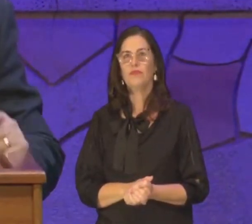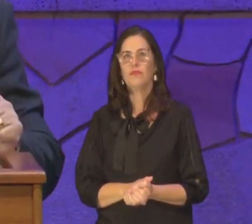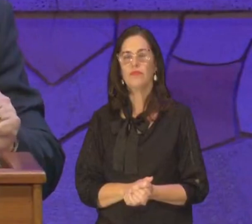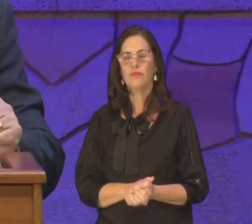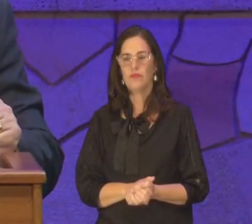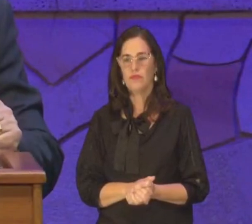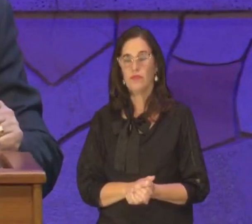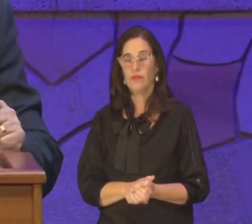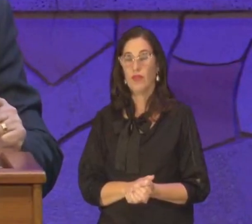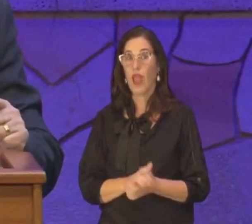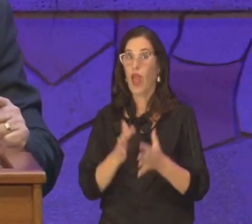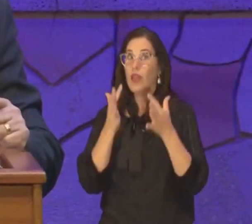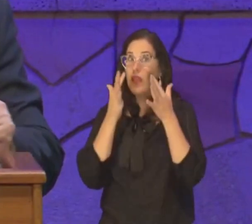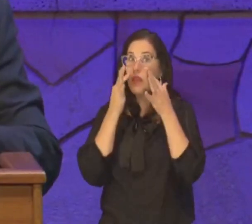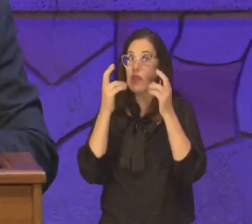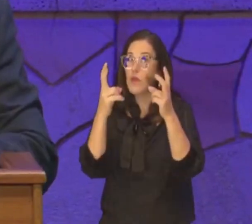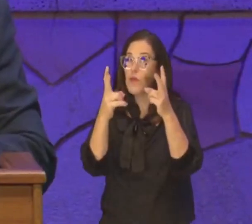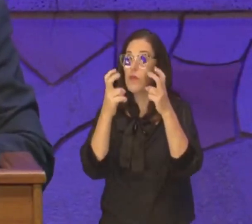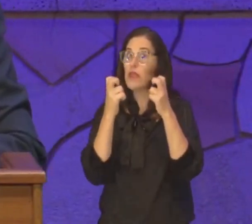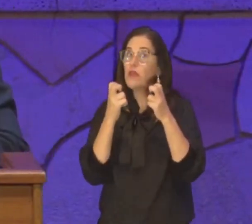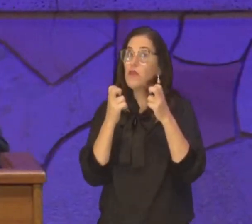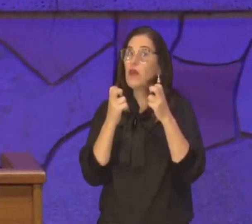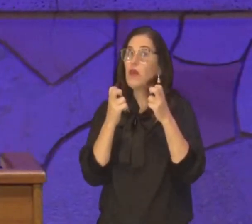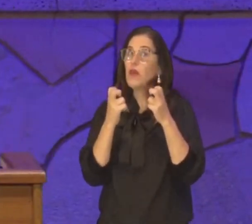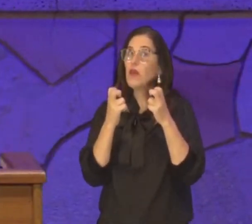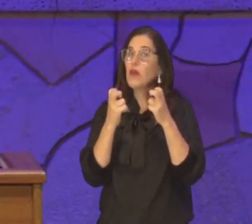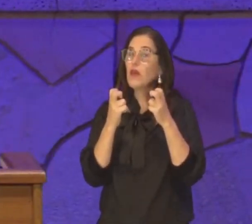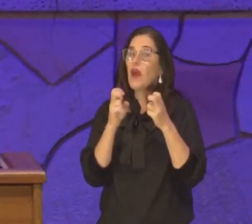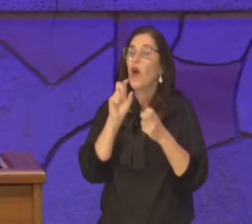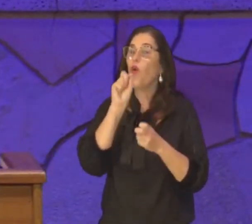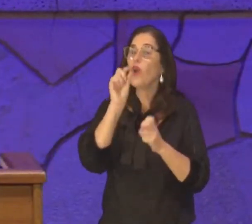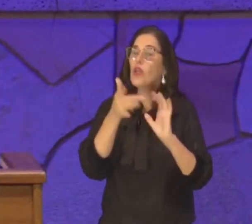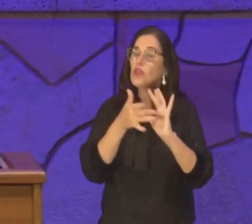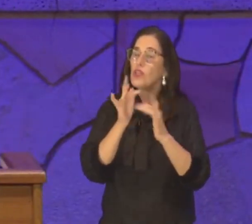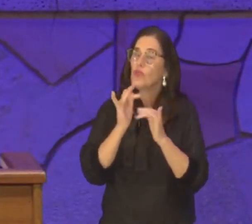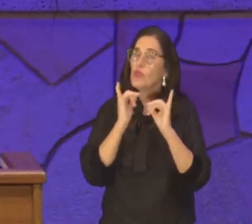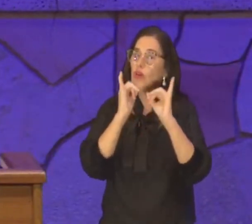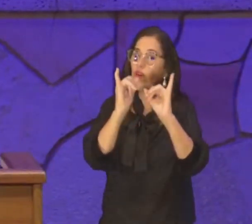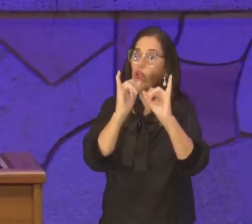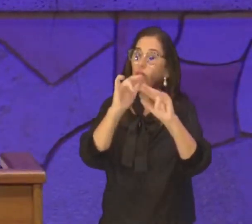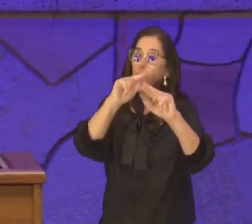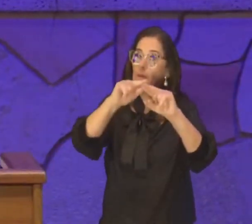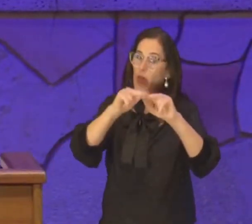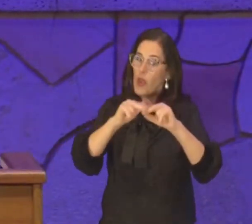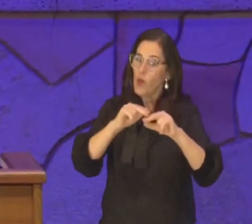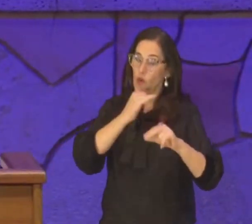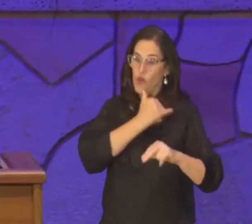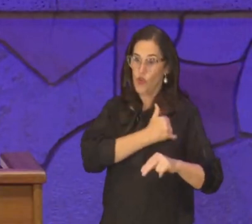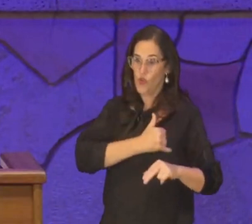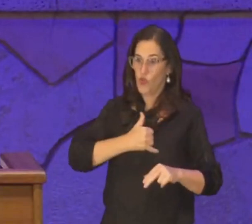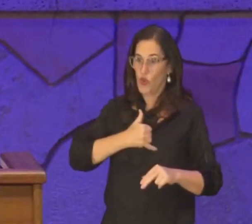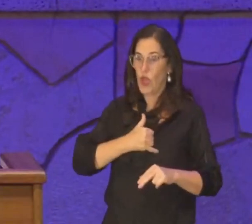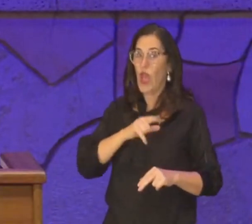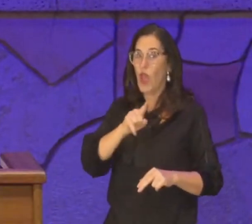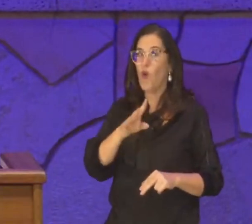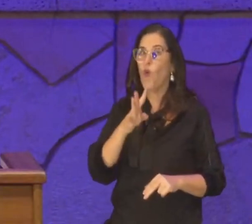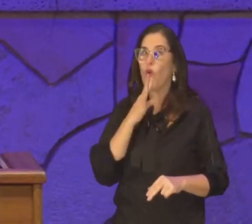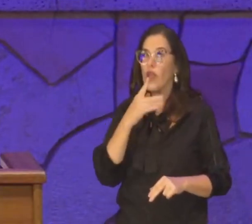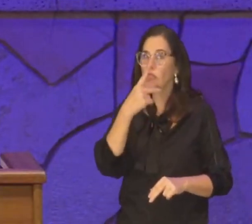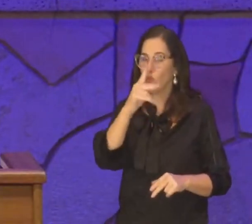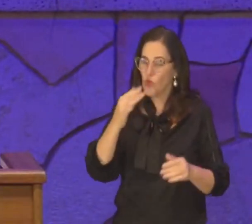É muito interessante perceber isso, irmão. Aqui, o que Jesus está dizendo através de João: eu conheço a tua tribulação